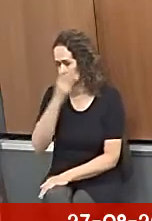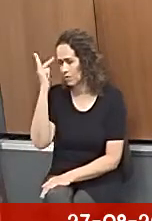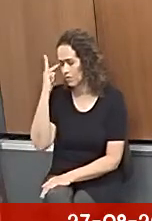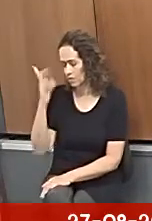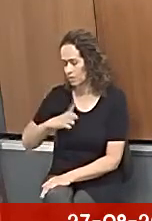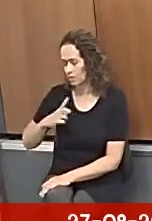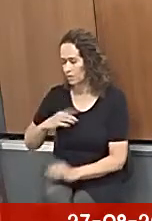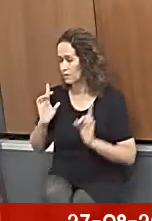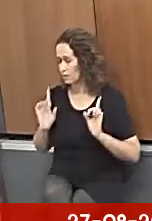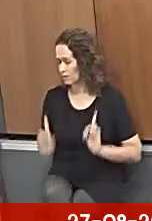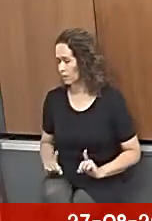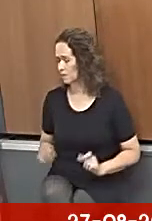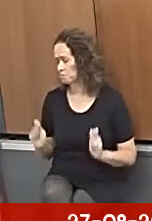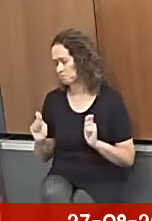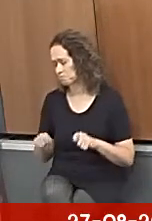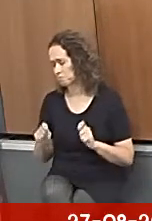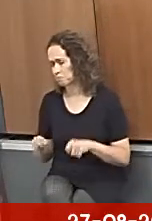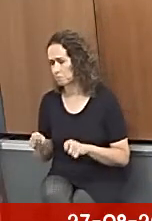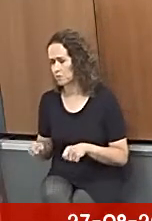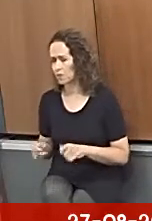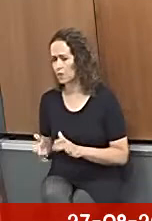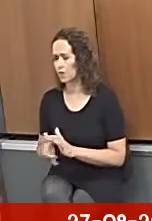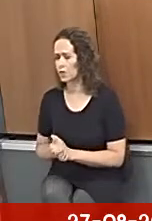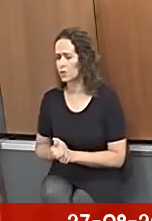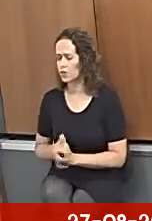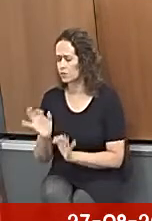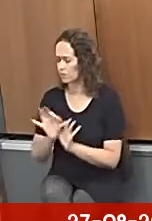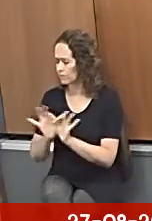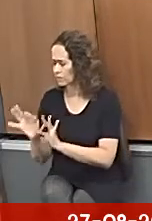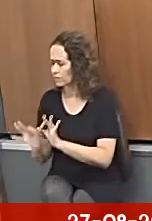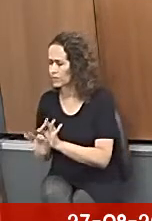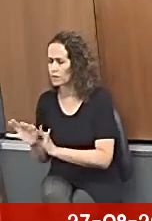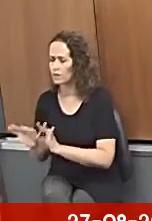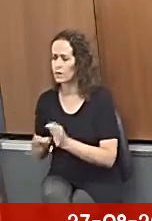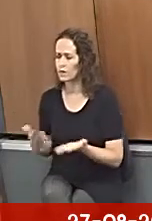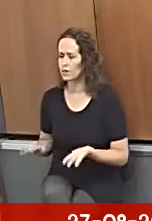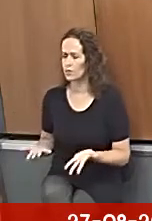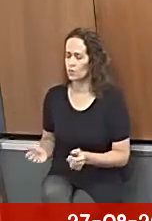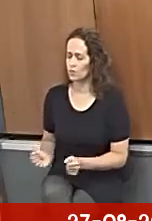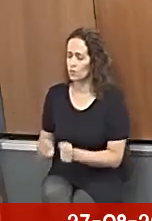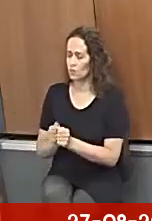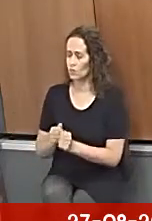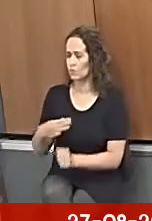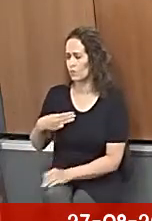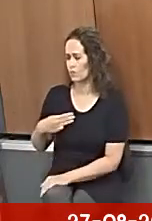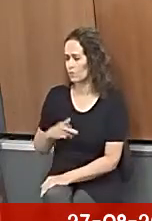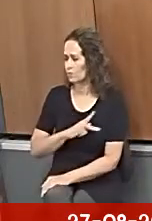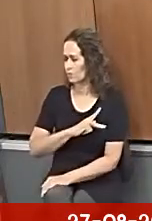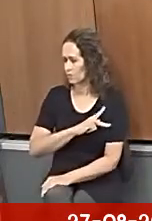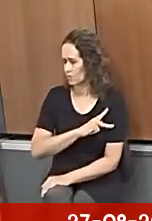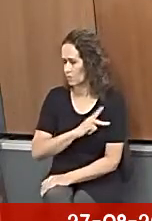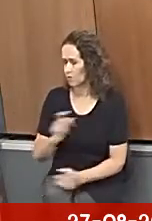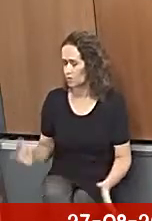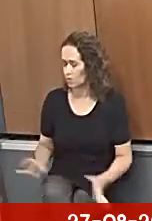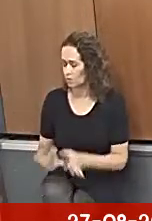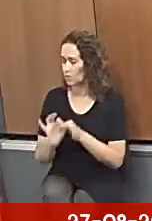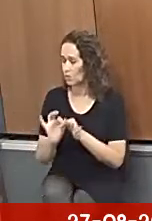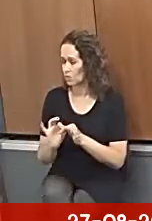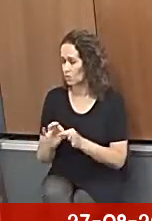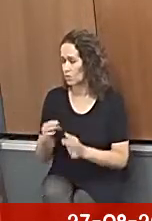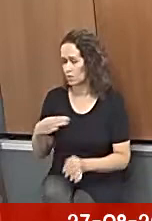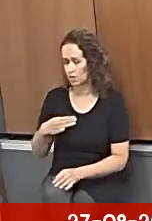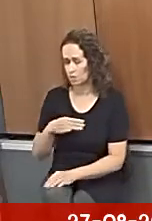realizar um termo de ajustamento de conduta único com a defensoria pública o ministério público exigindo que ele é poder legal institucional